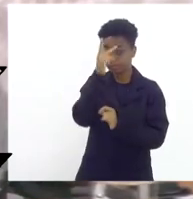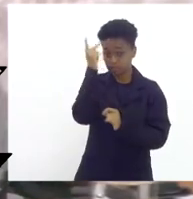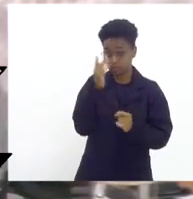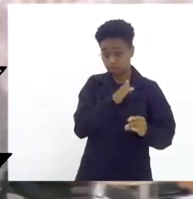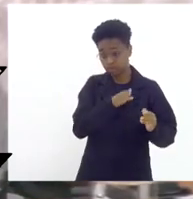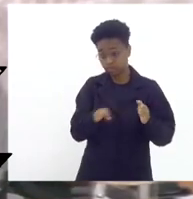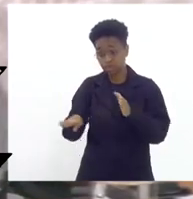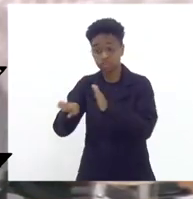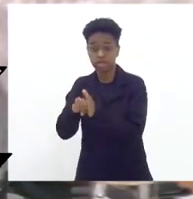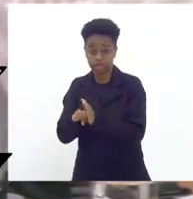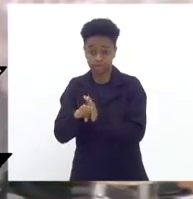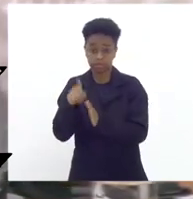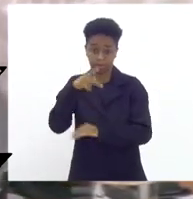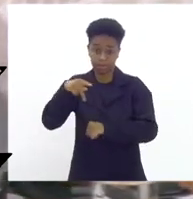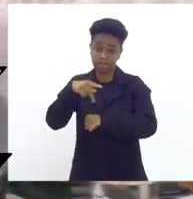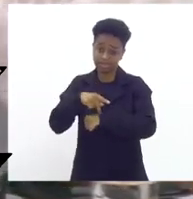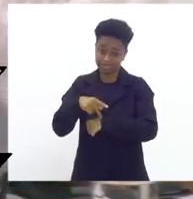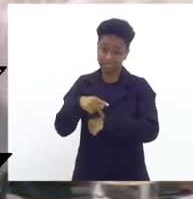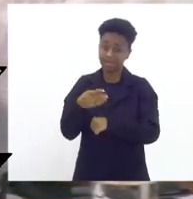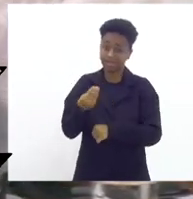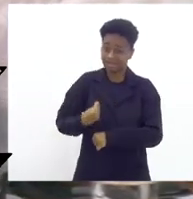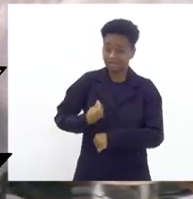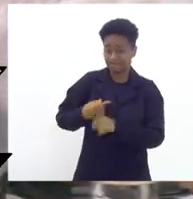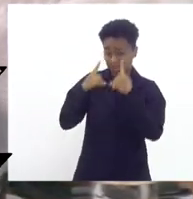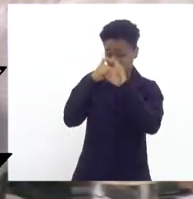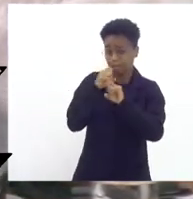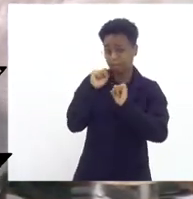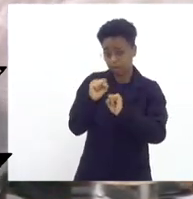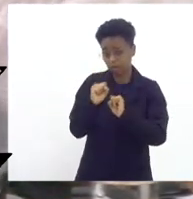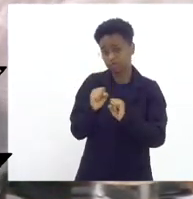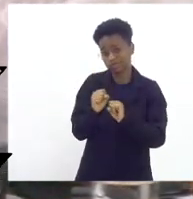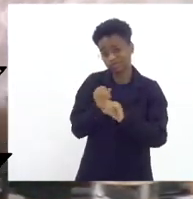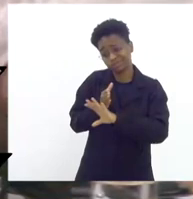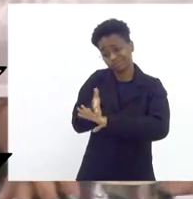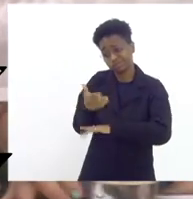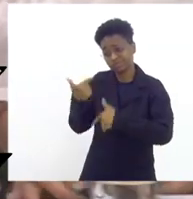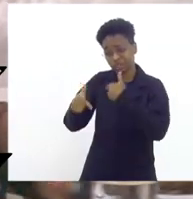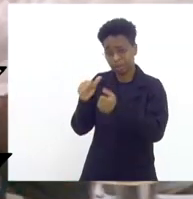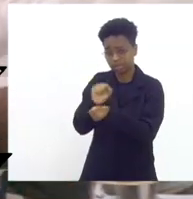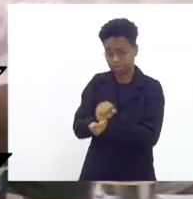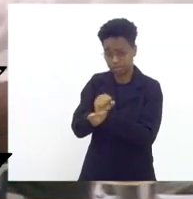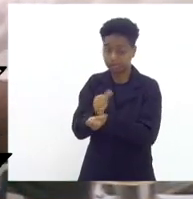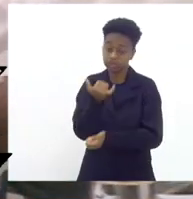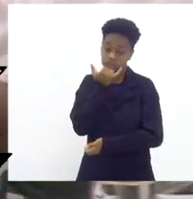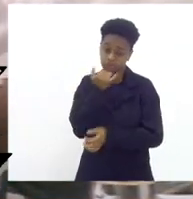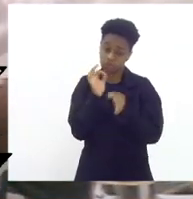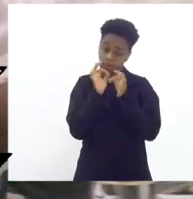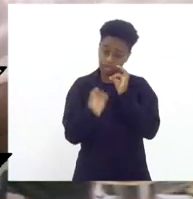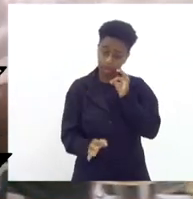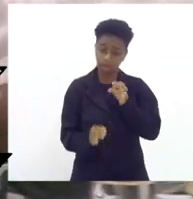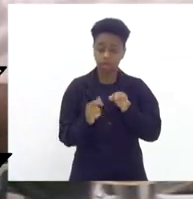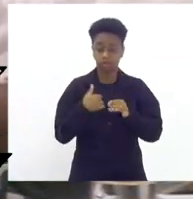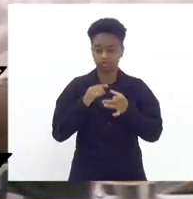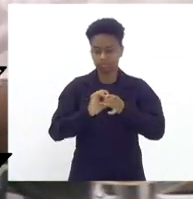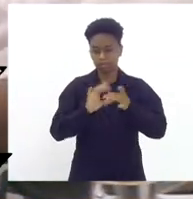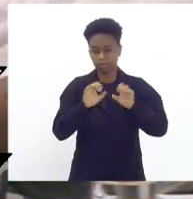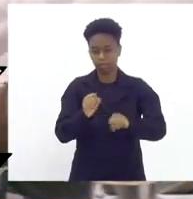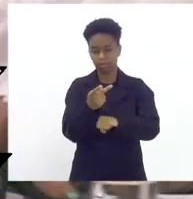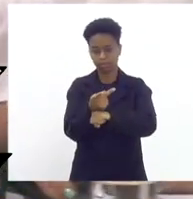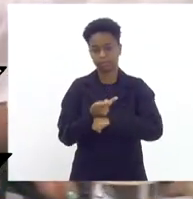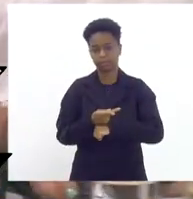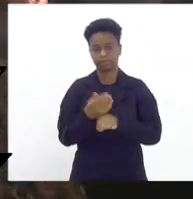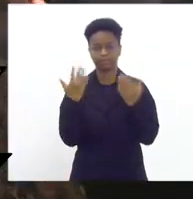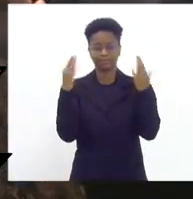de precariedade pode acabar sendo colocada numa situação assim muito obrigado desculpa a demora estou à disposição